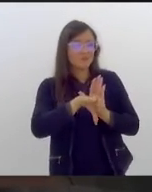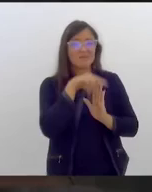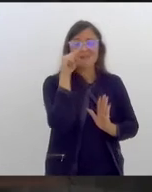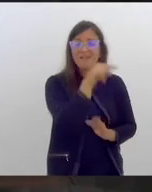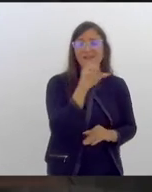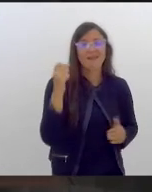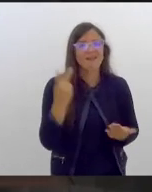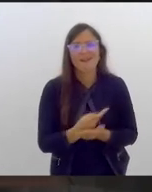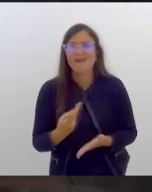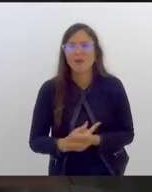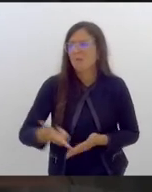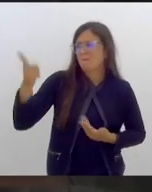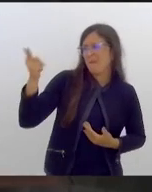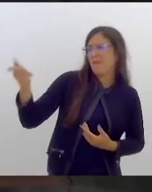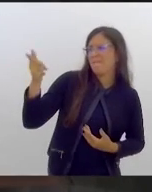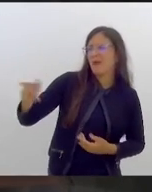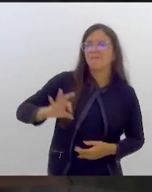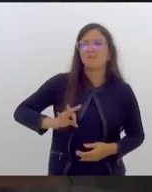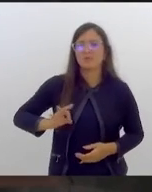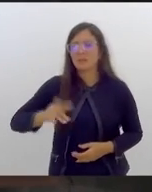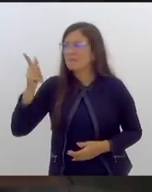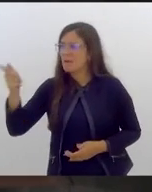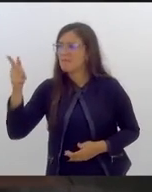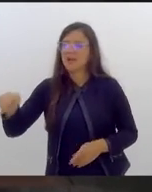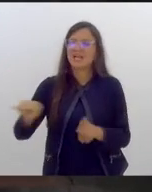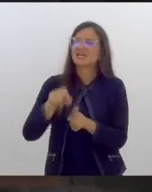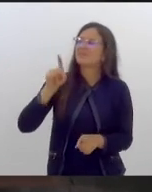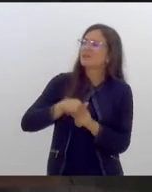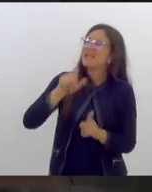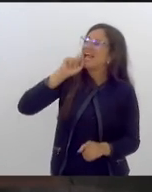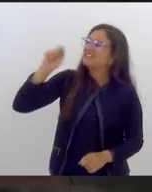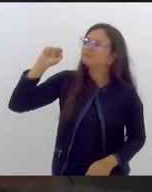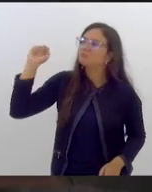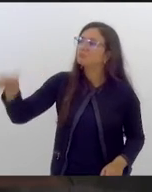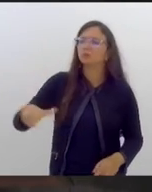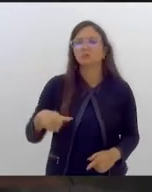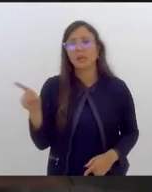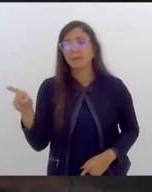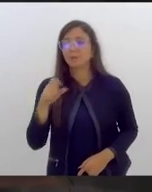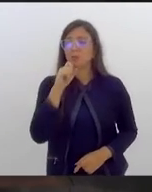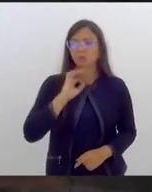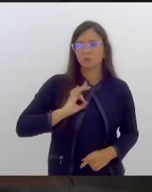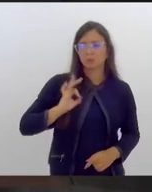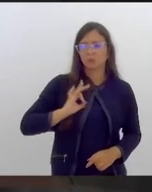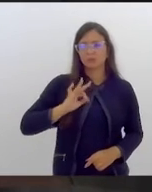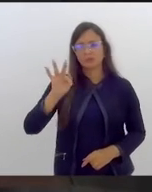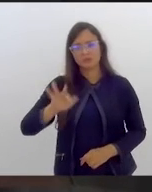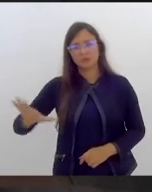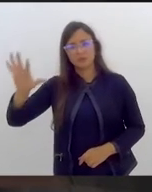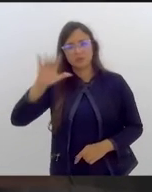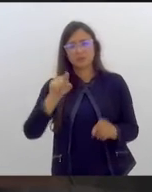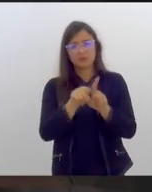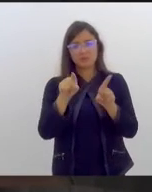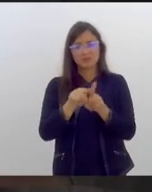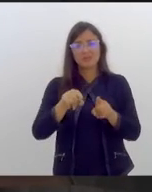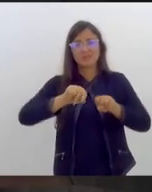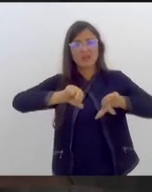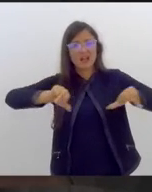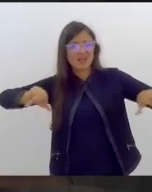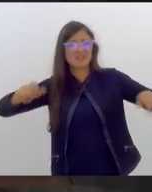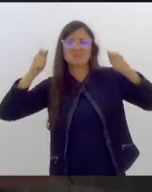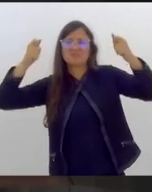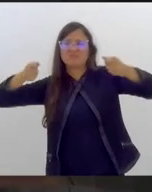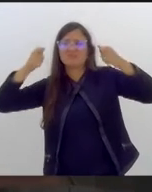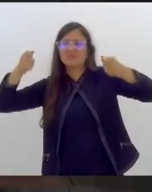tirou contra a polícia federal lançou uma granada contra a polícia federal e as demais manifestações de agressão